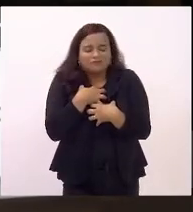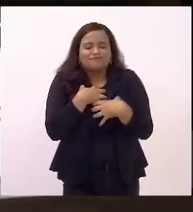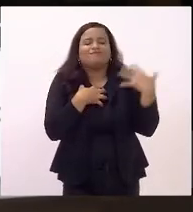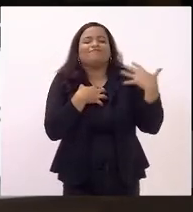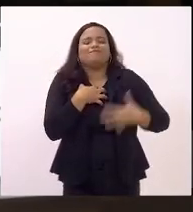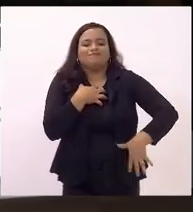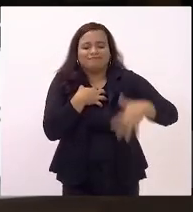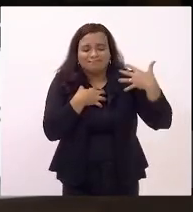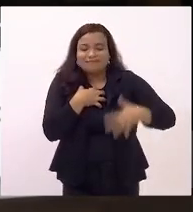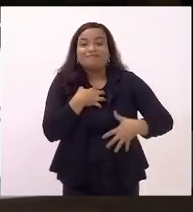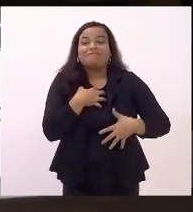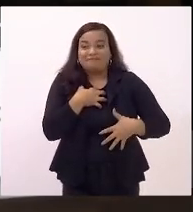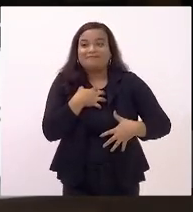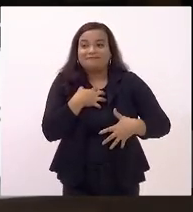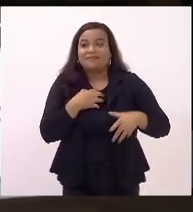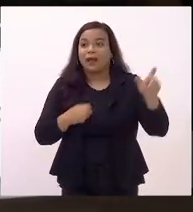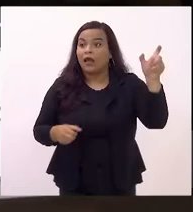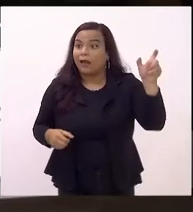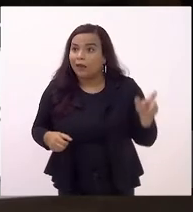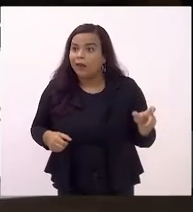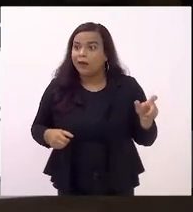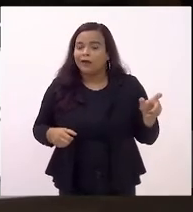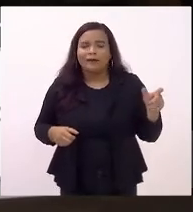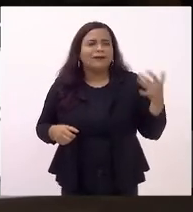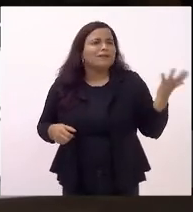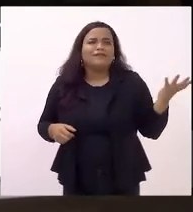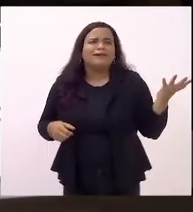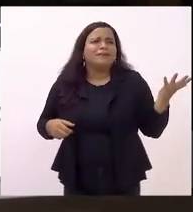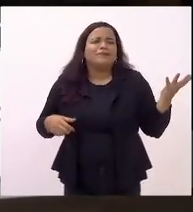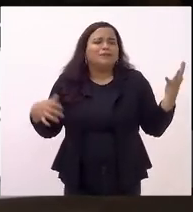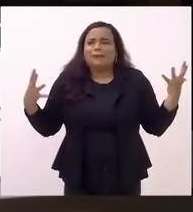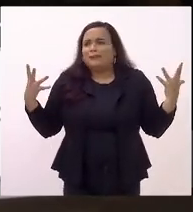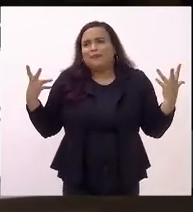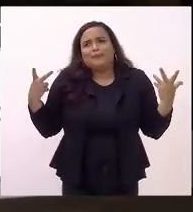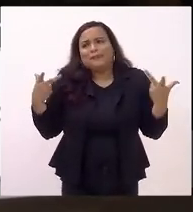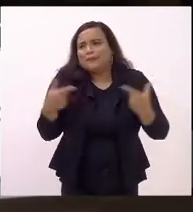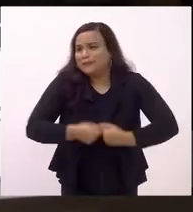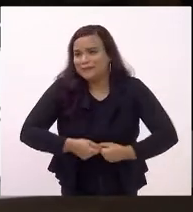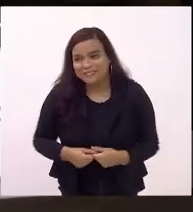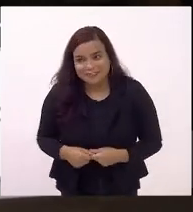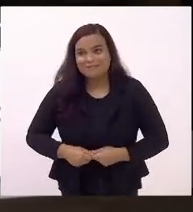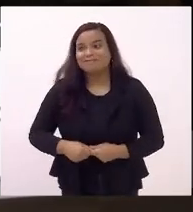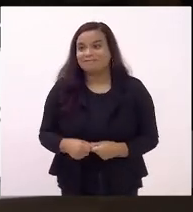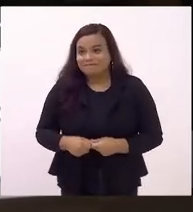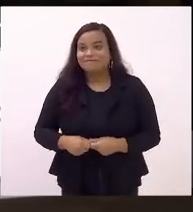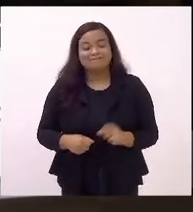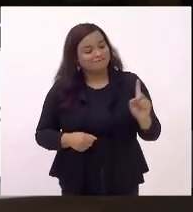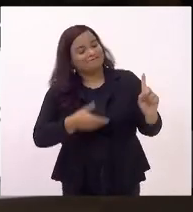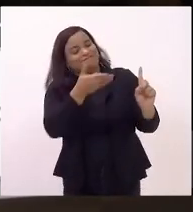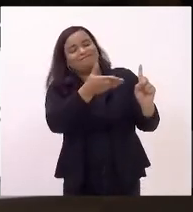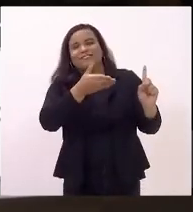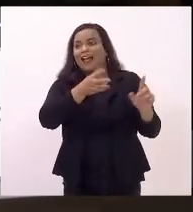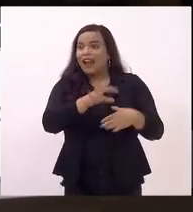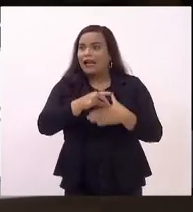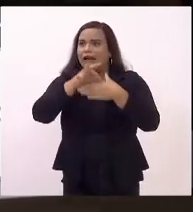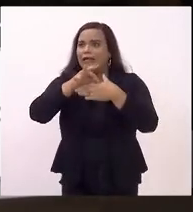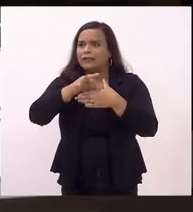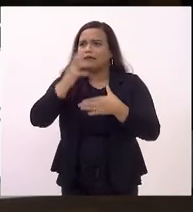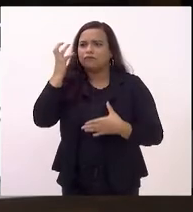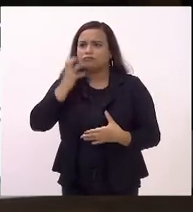figura realmente encantadora, né? E que liderança que nós temos, e que liderança que ele